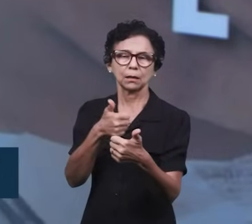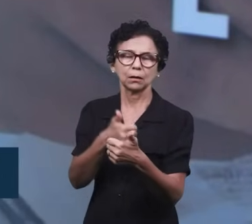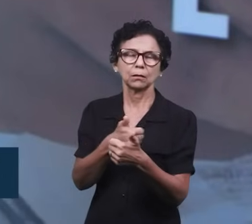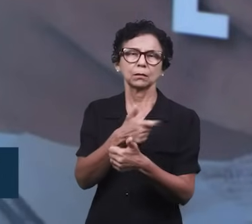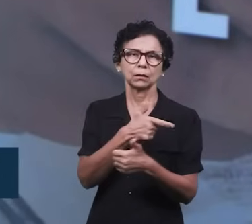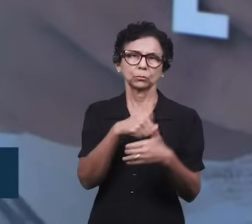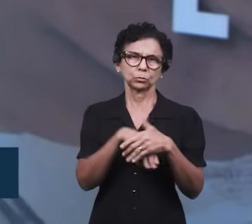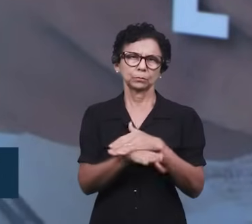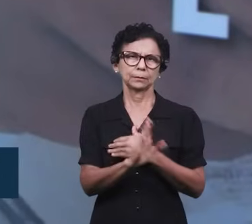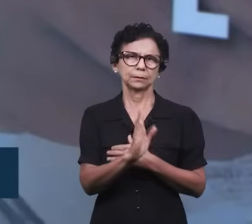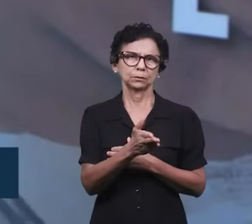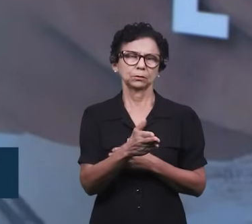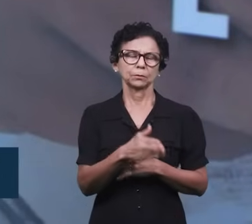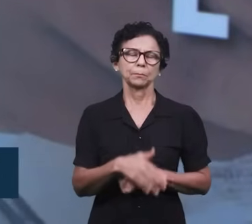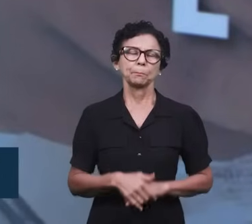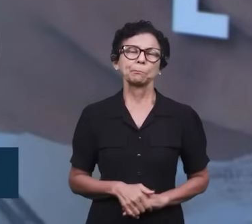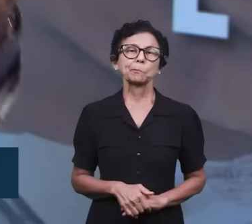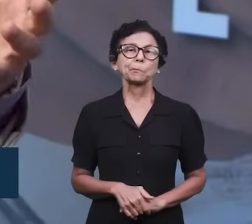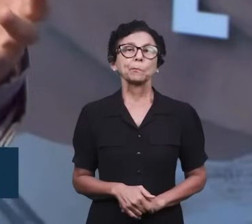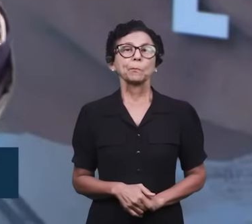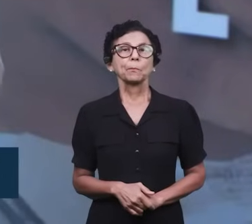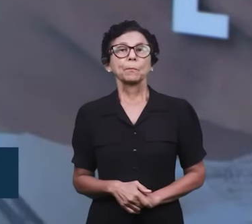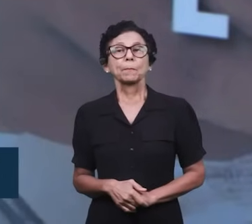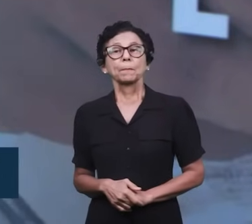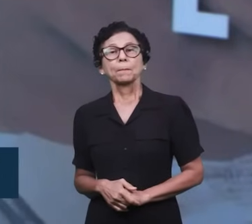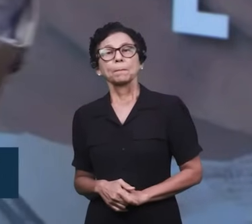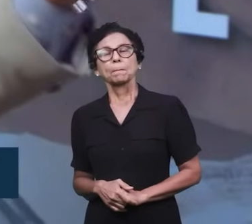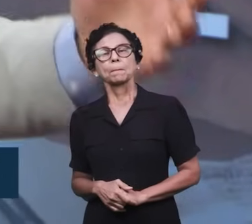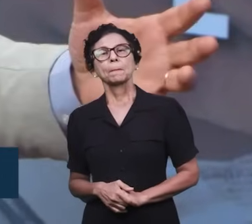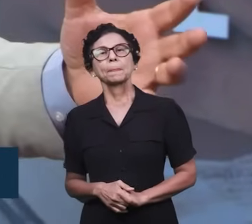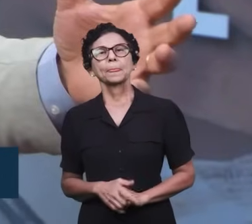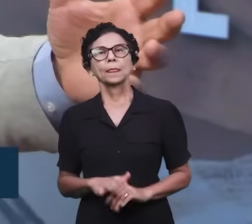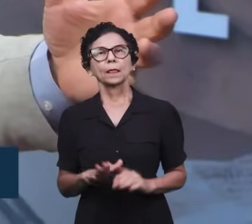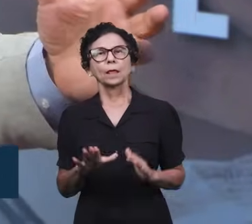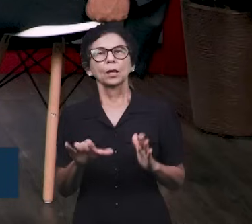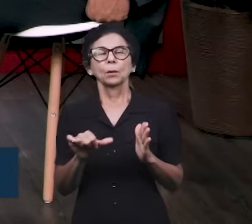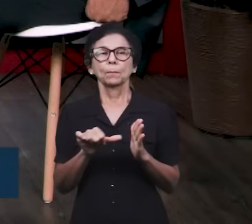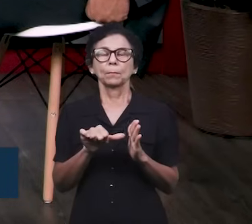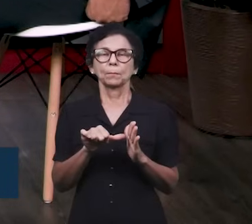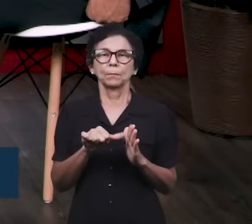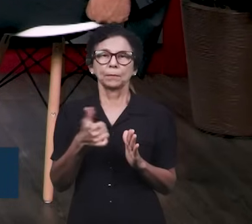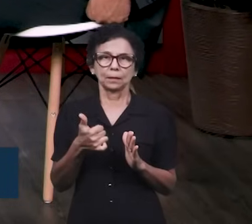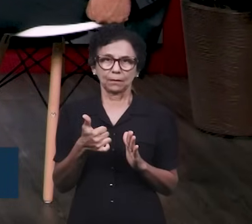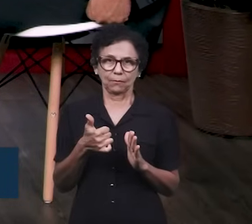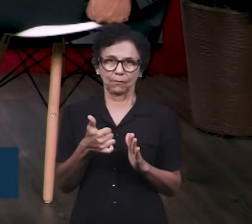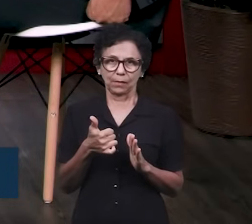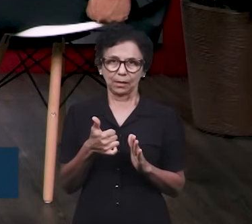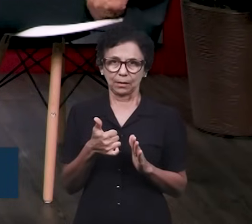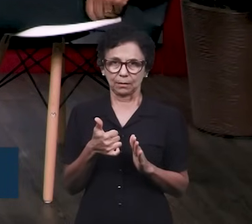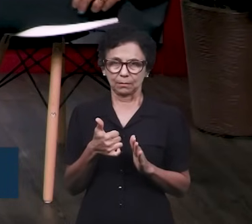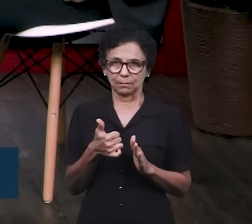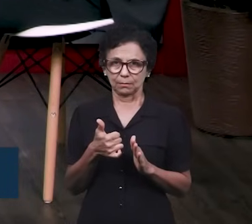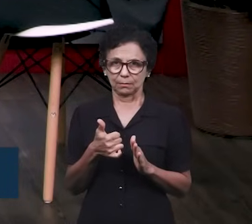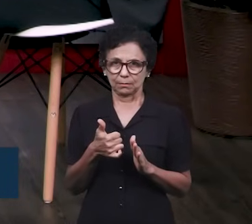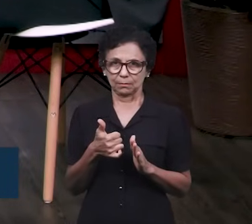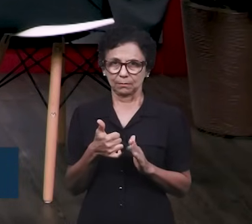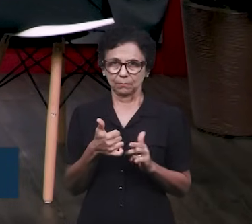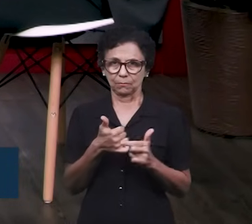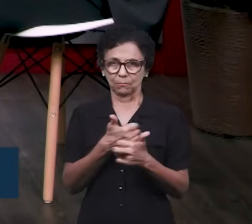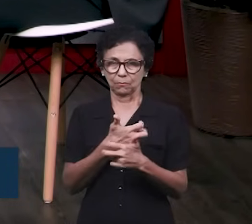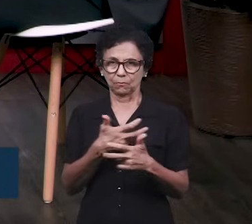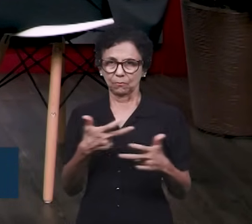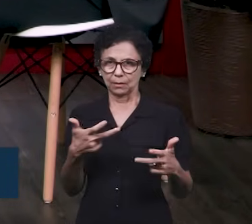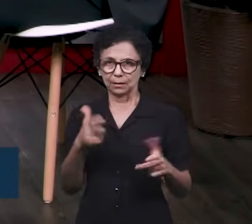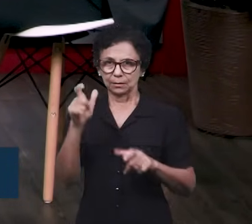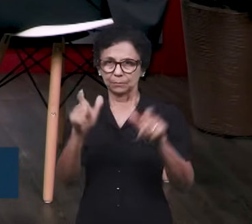E, embora houvesse pela primeira vez a participação de várias pessoas do Brasil, né, na área de